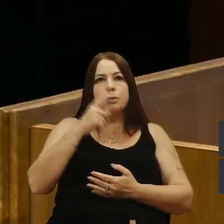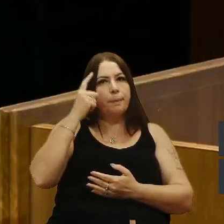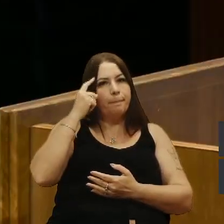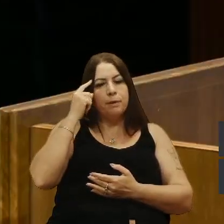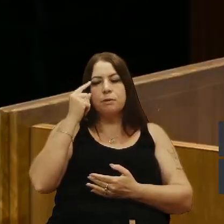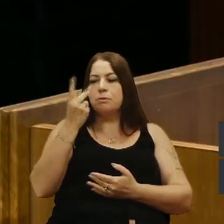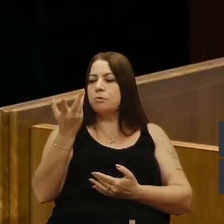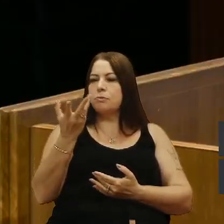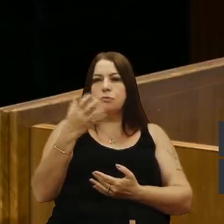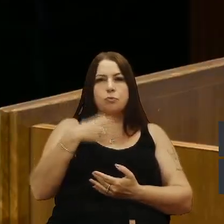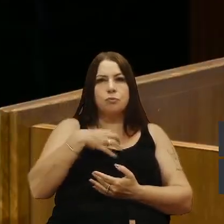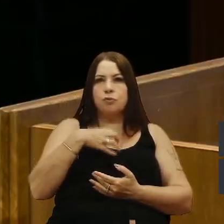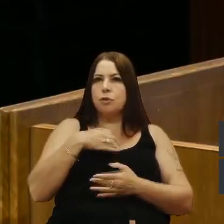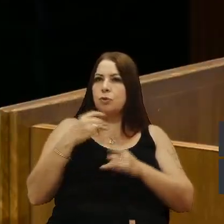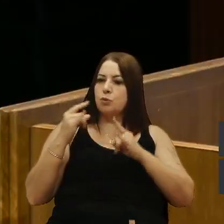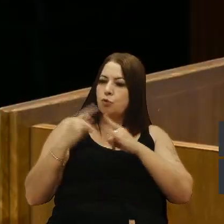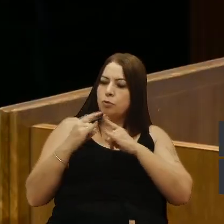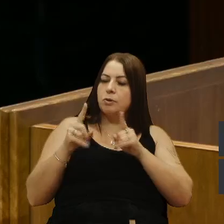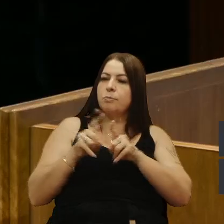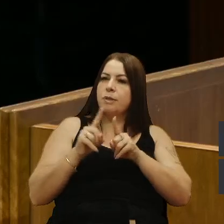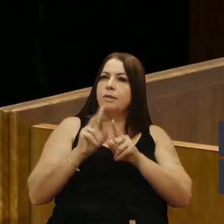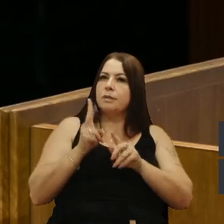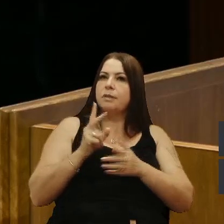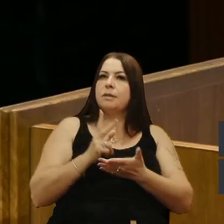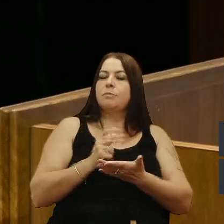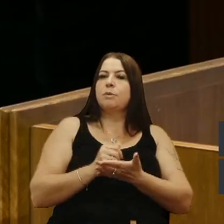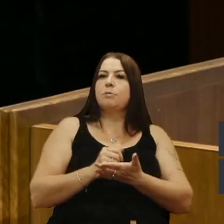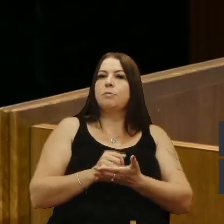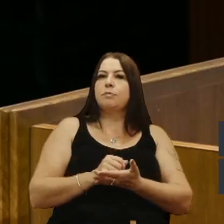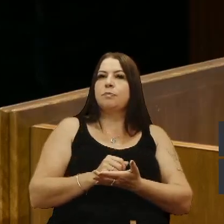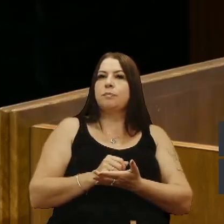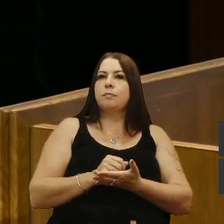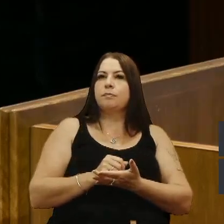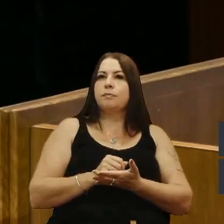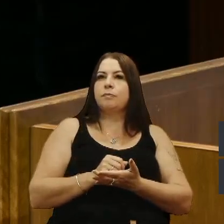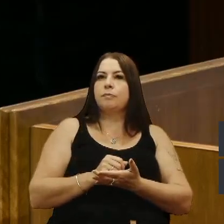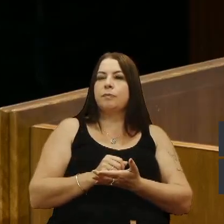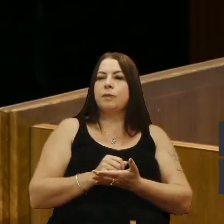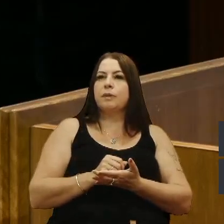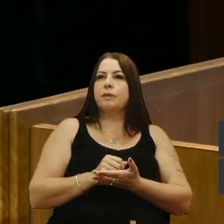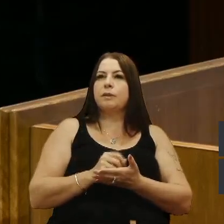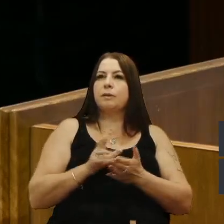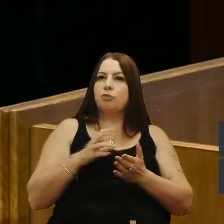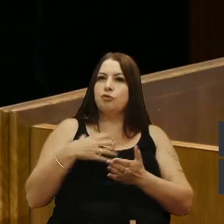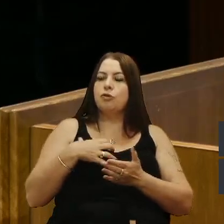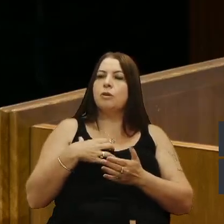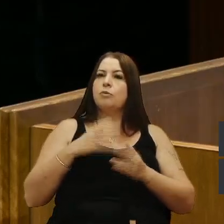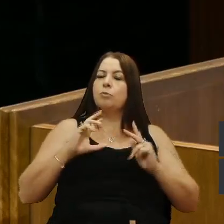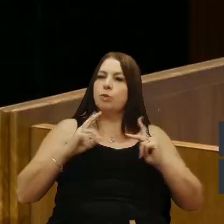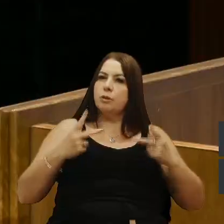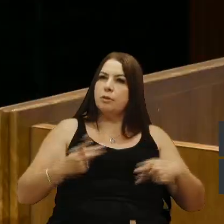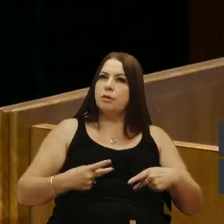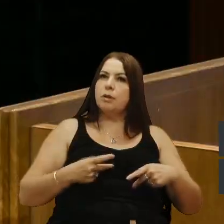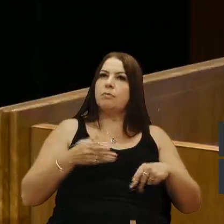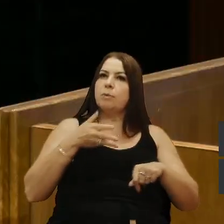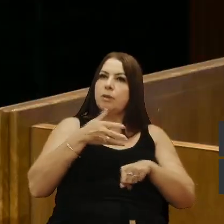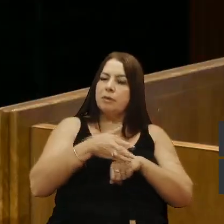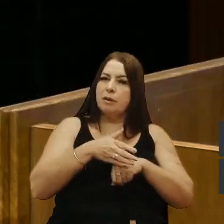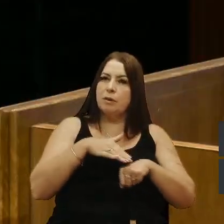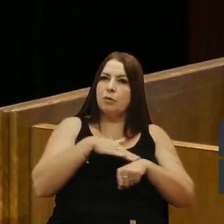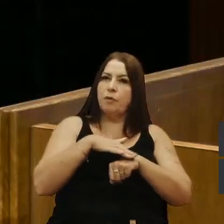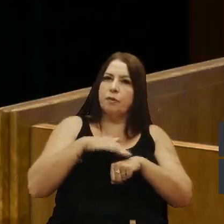da forma institucional, mas sempre dando aquela situação do toque humanitário. Vamos entrar lá, vamos conversar